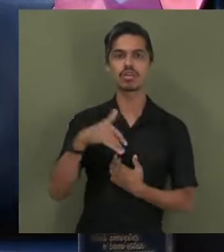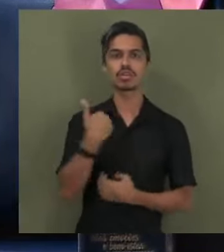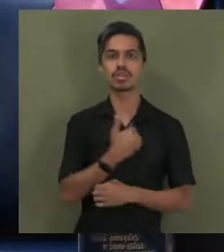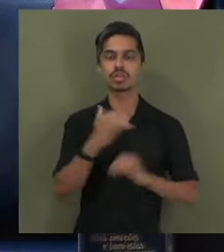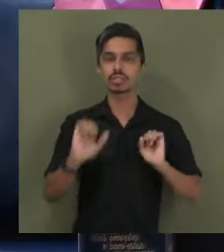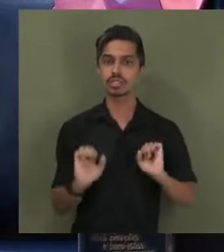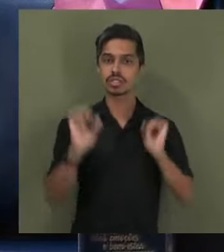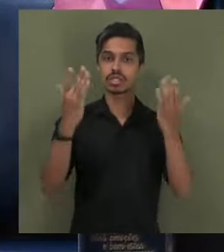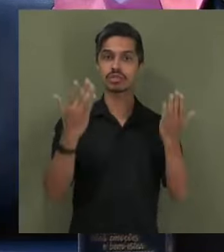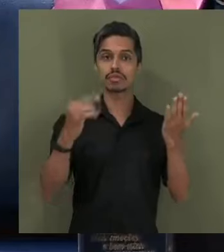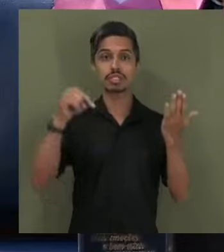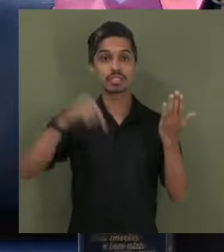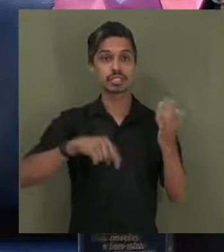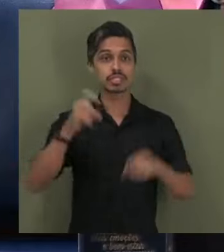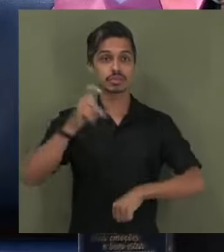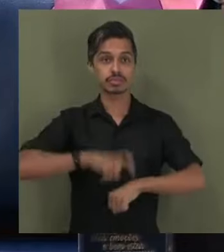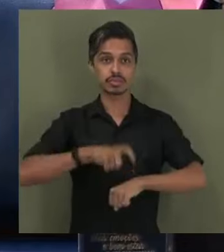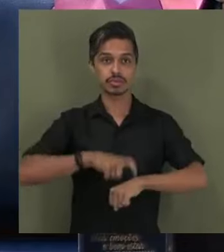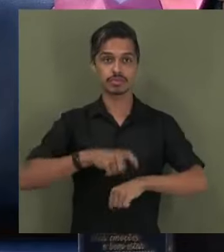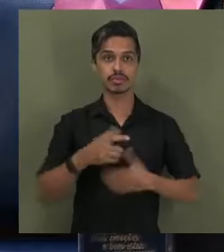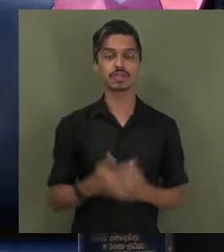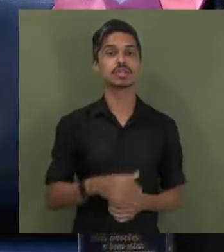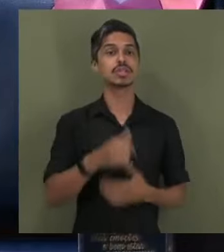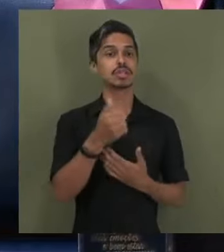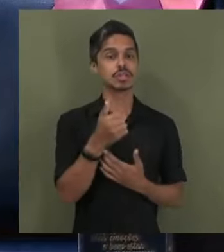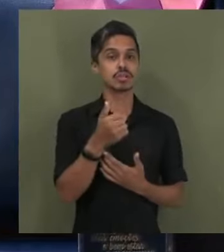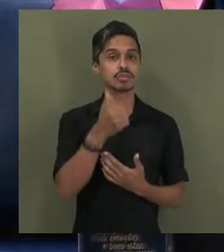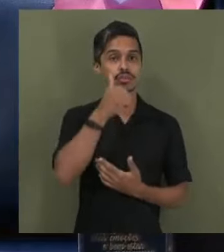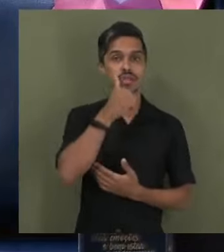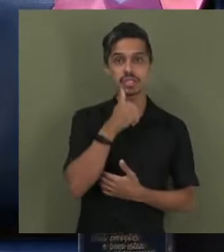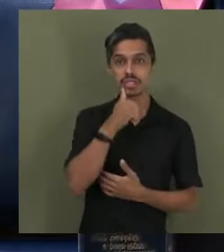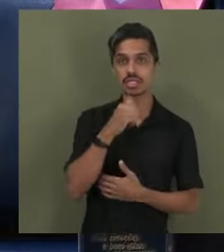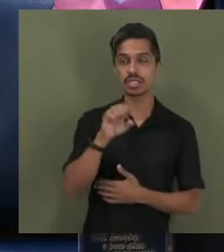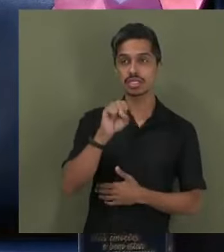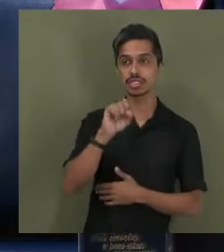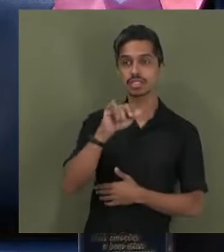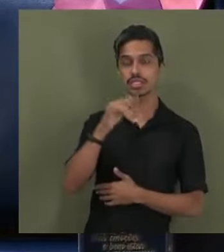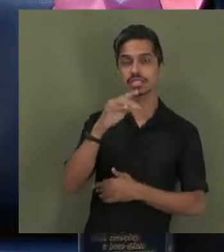em mais esta edição do Diploma Mulher Cidadã Berta Lutz.